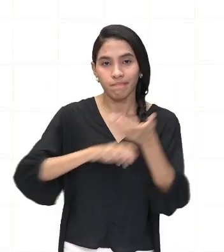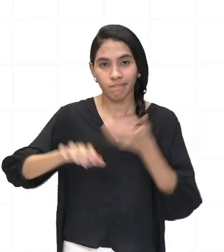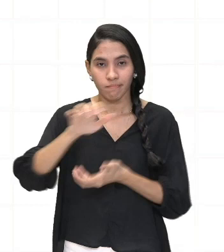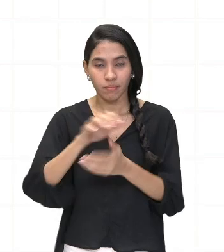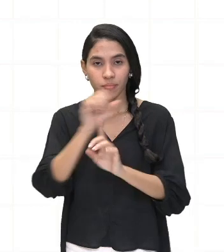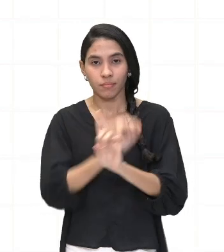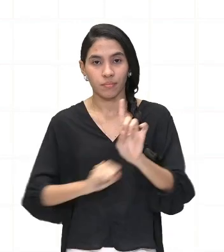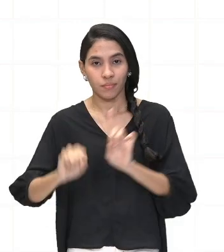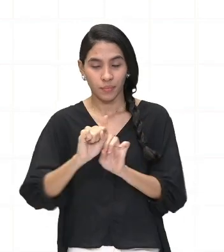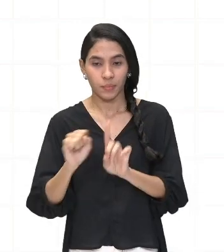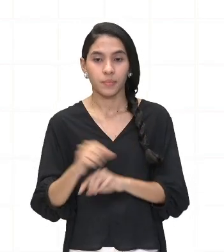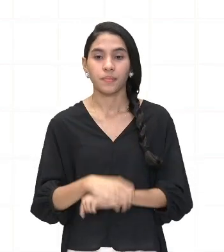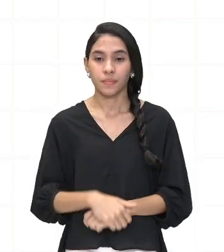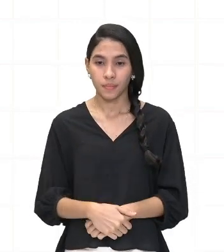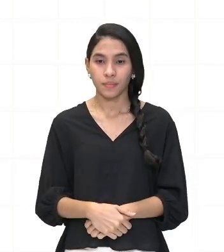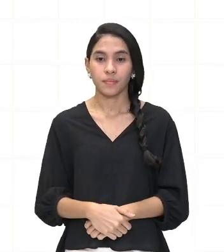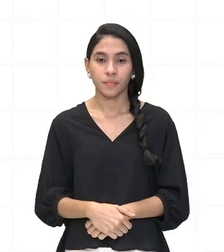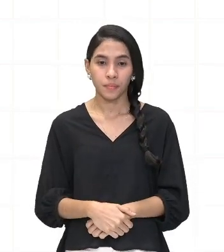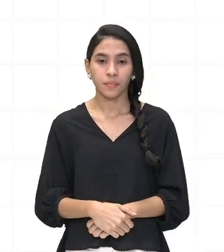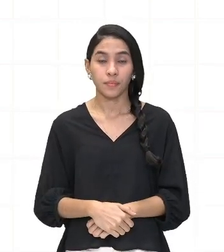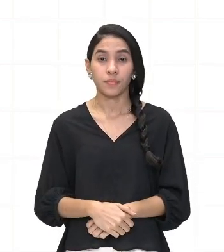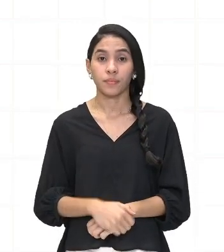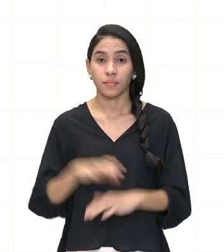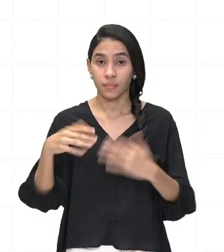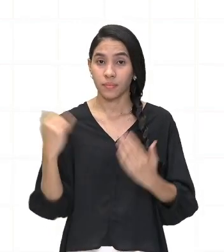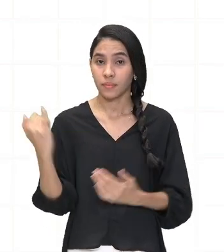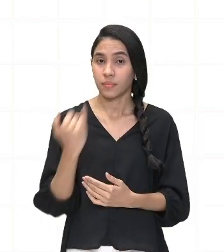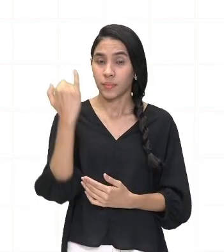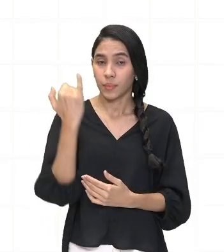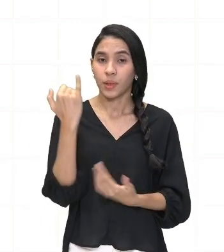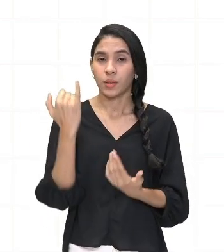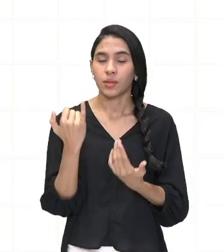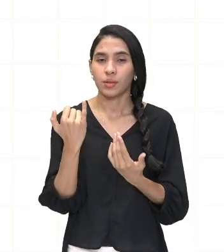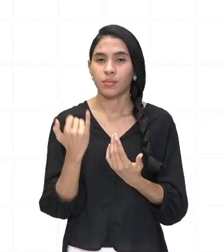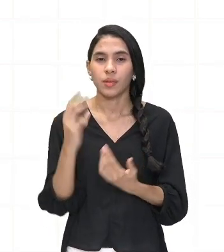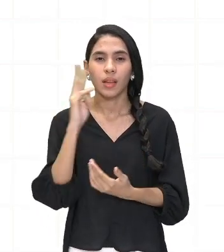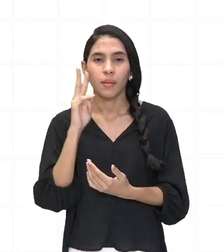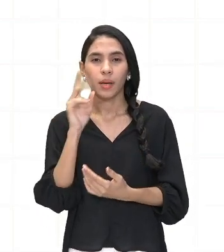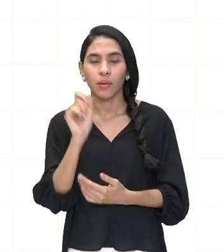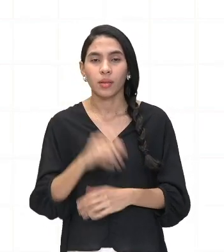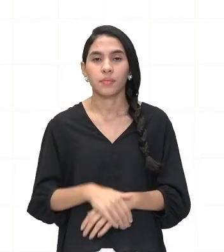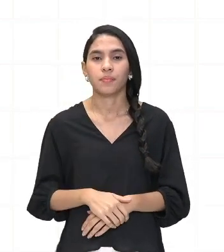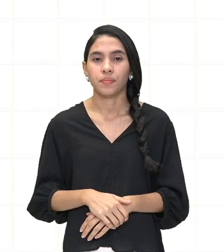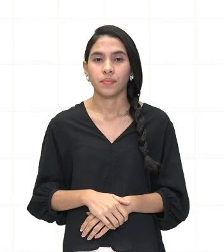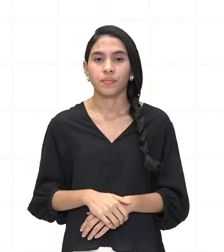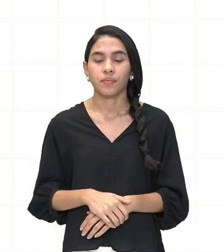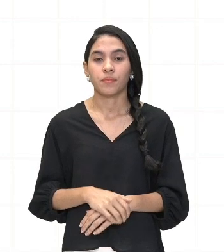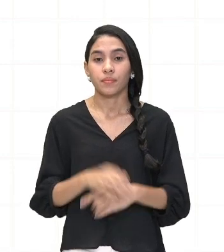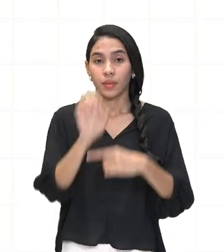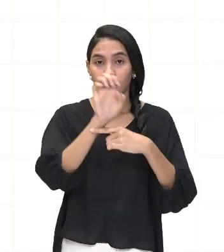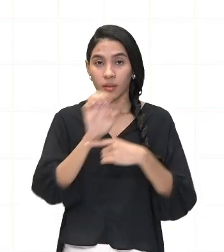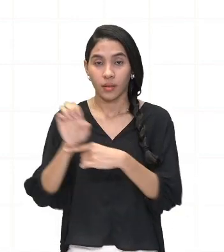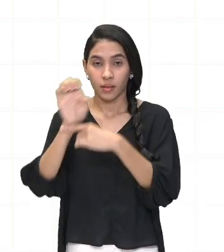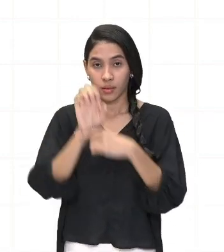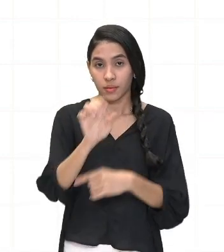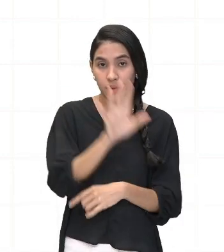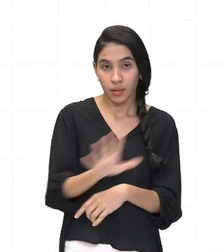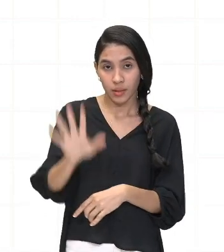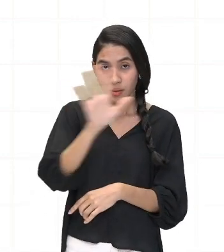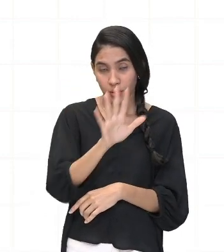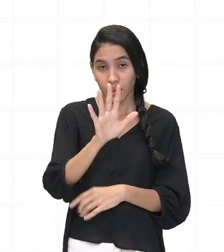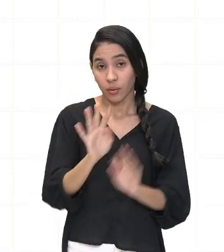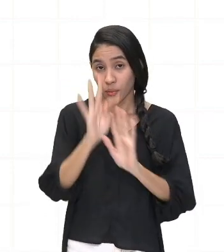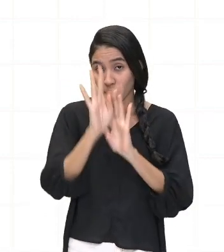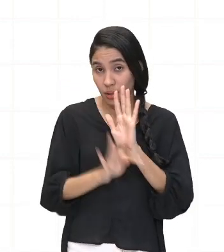movimentos sociais. Então, é importante destacar que o estabelecimento desses estados nacionais, como o texto